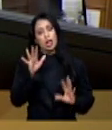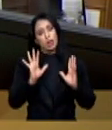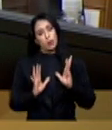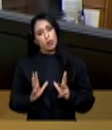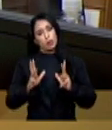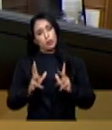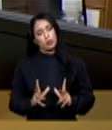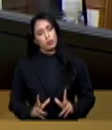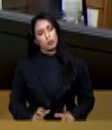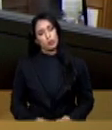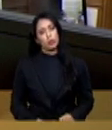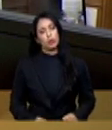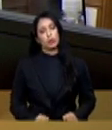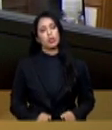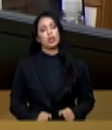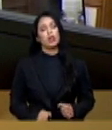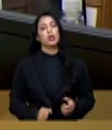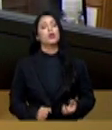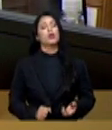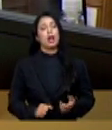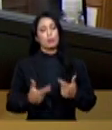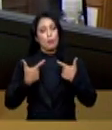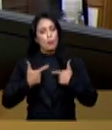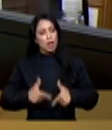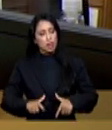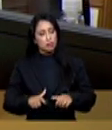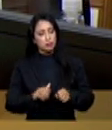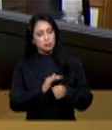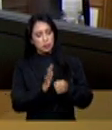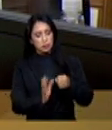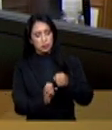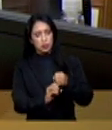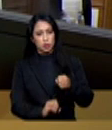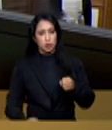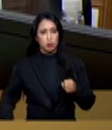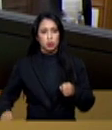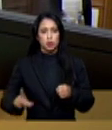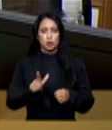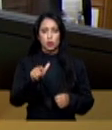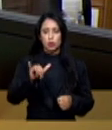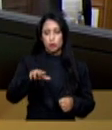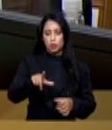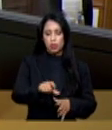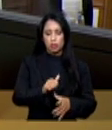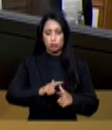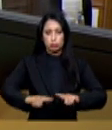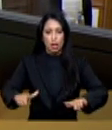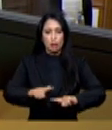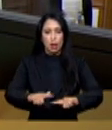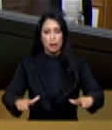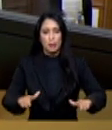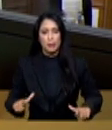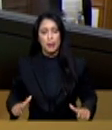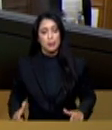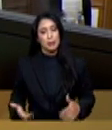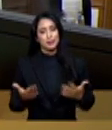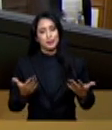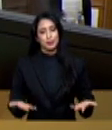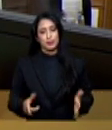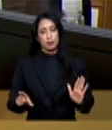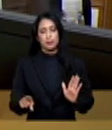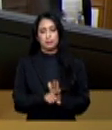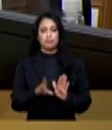do recolhimento e tratamento de esgoto e limpeza pública por isso não entendo possível que a lei